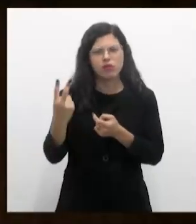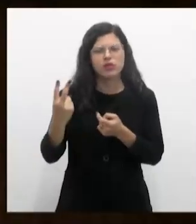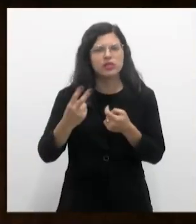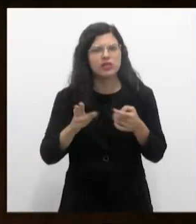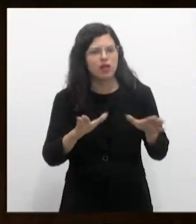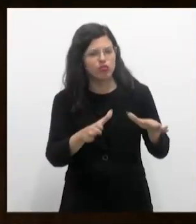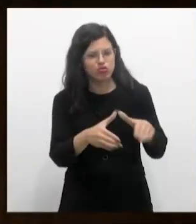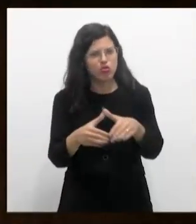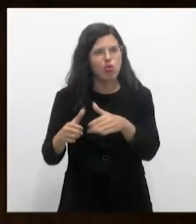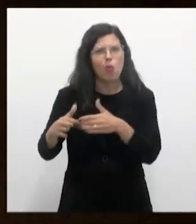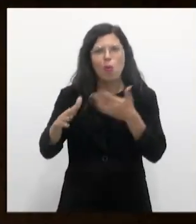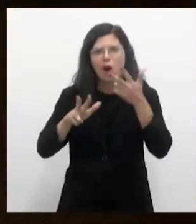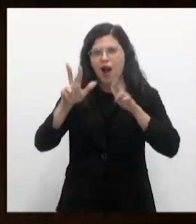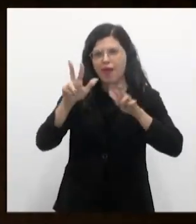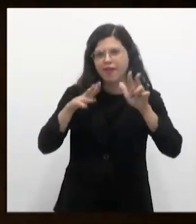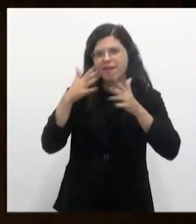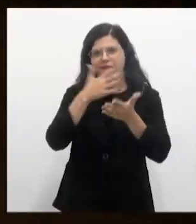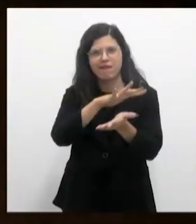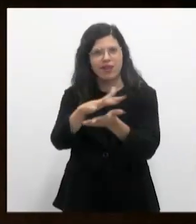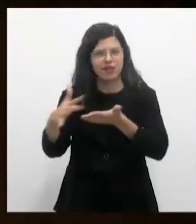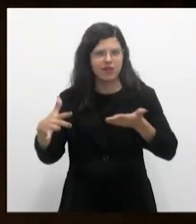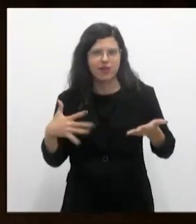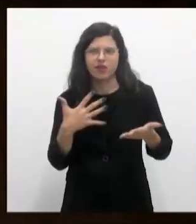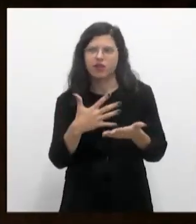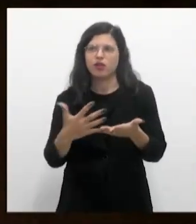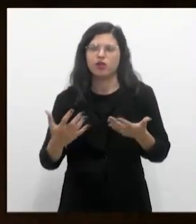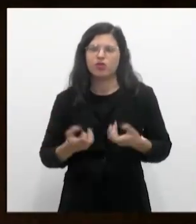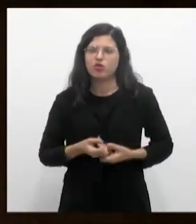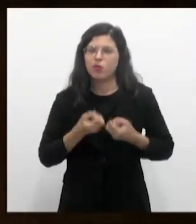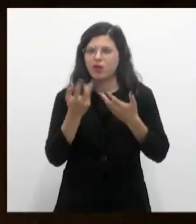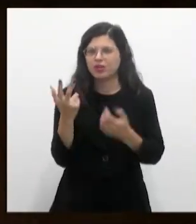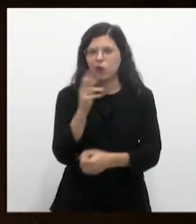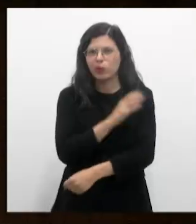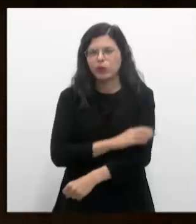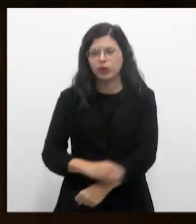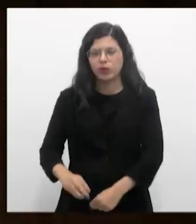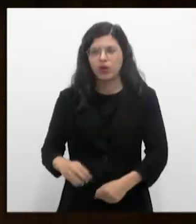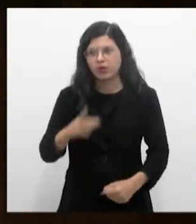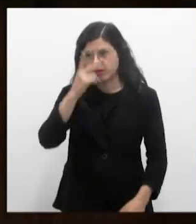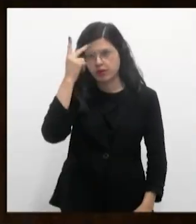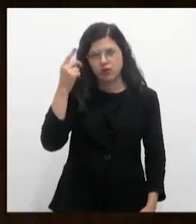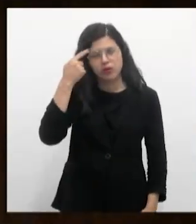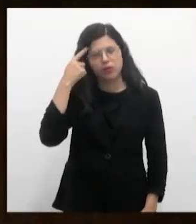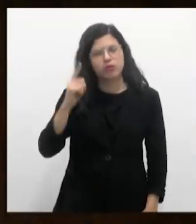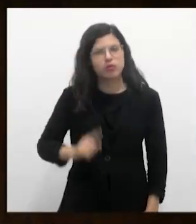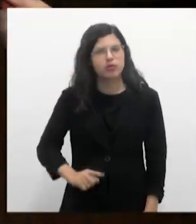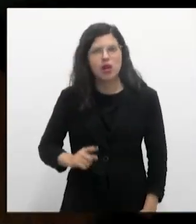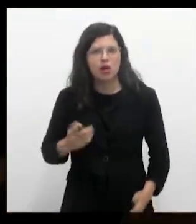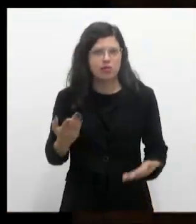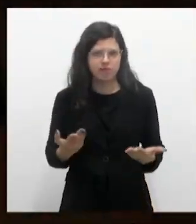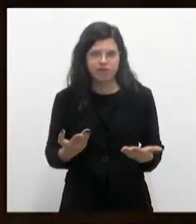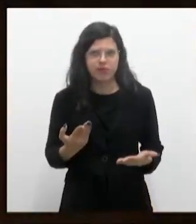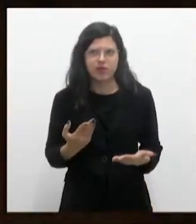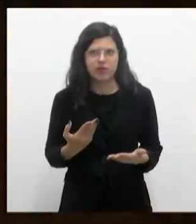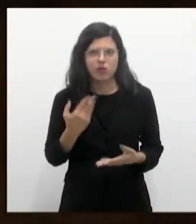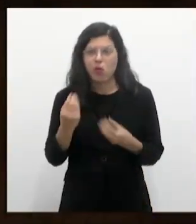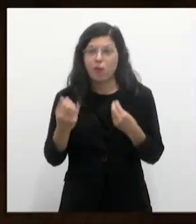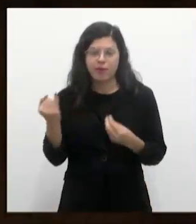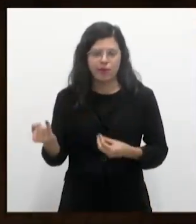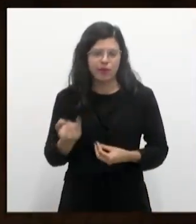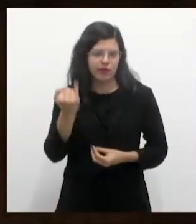as expressões culturais, as escolas de samba. Muita gente não sabe o valor que isso tem. Não